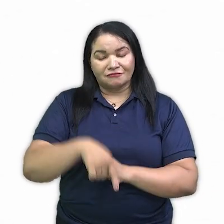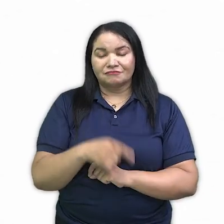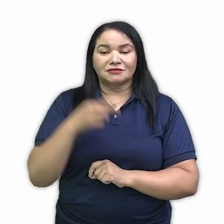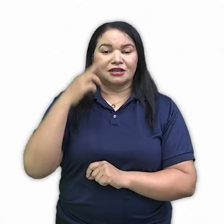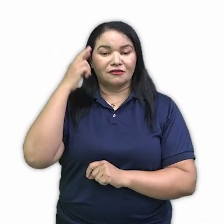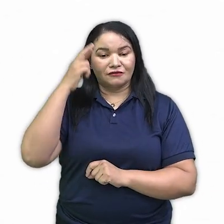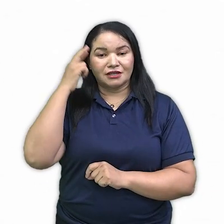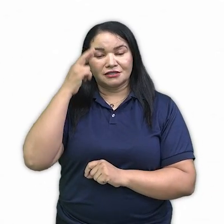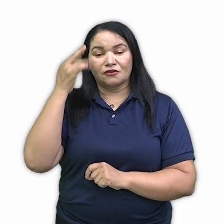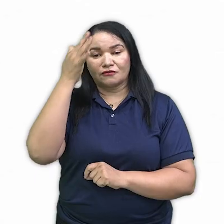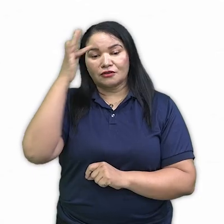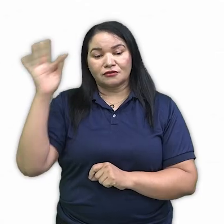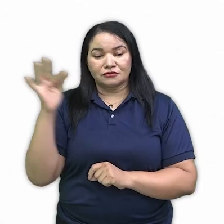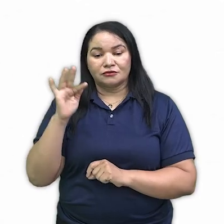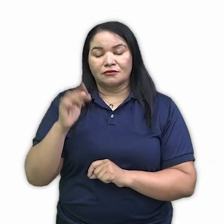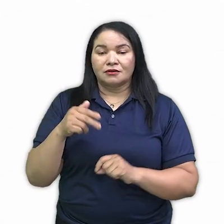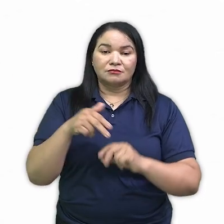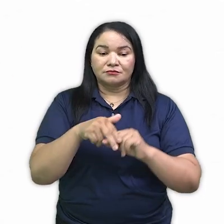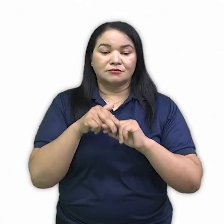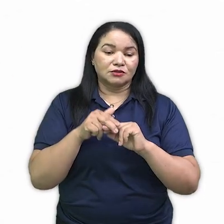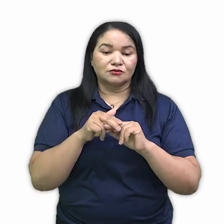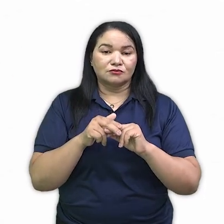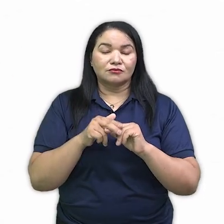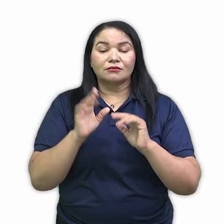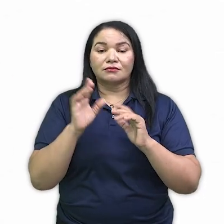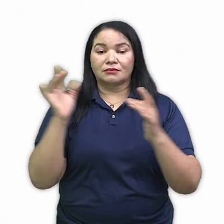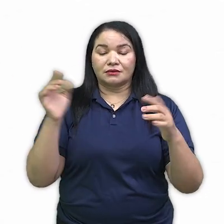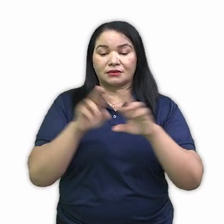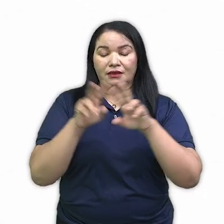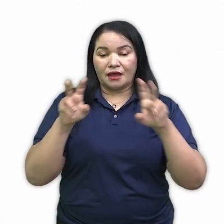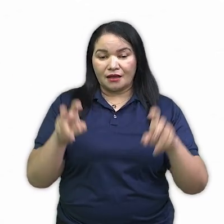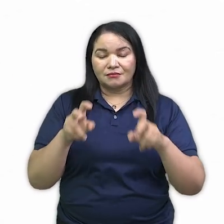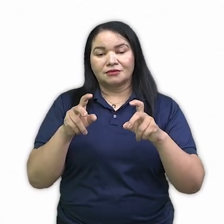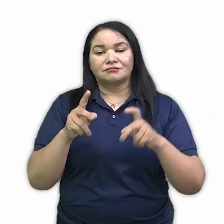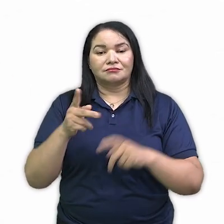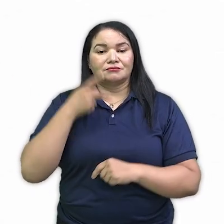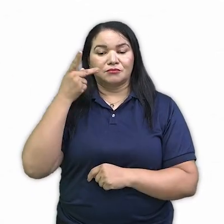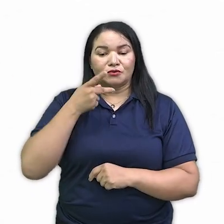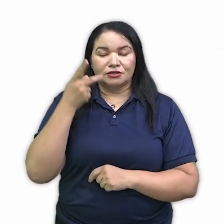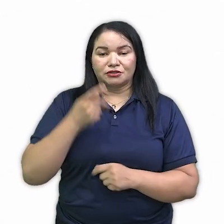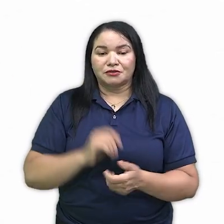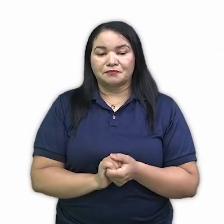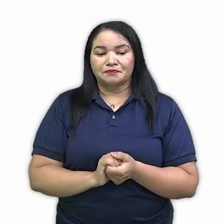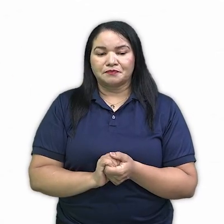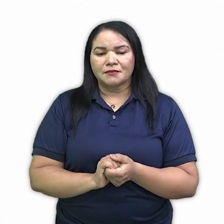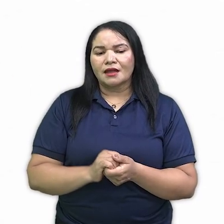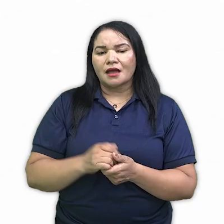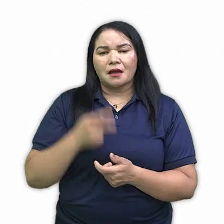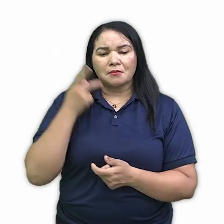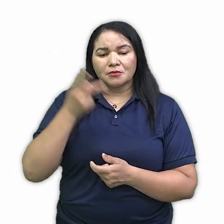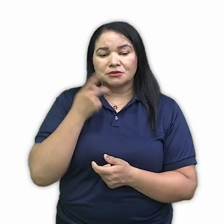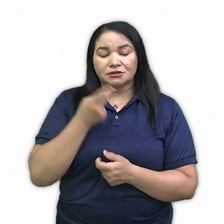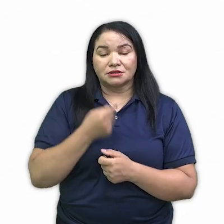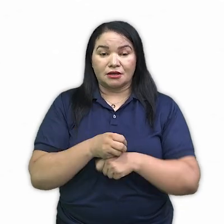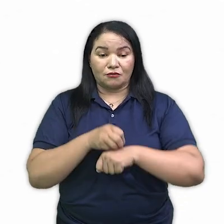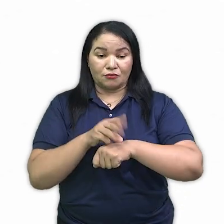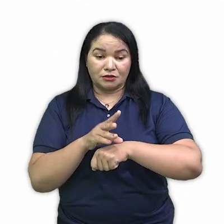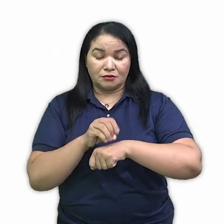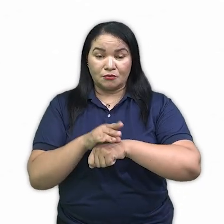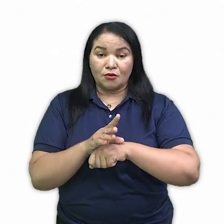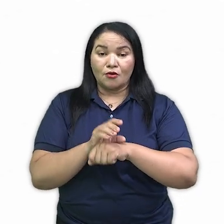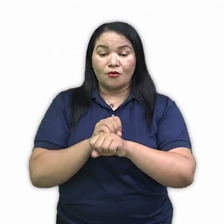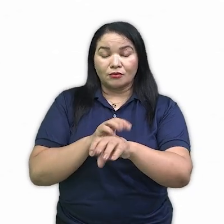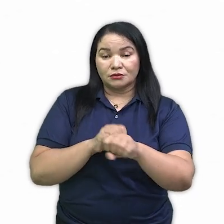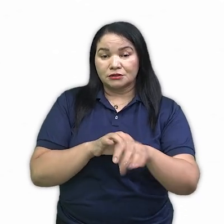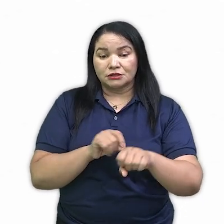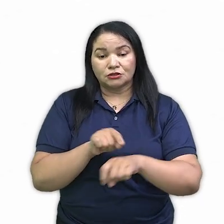reflexão filosófica acerca da política. Tá? A filosofia política, ela contribui para nossa